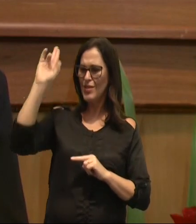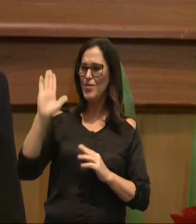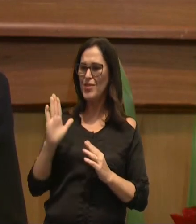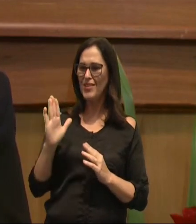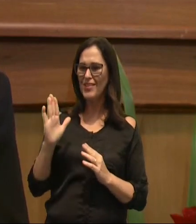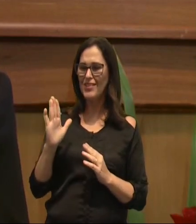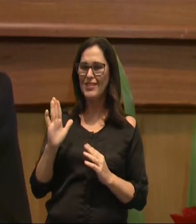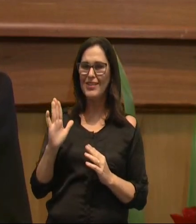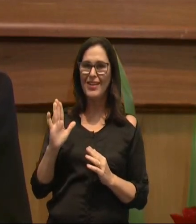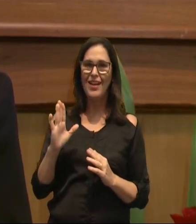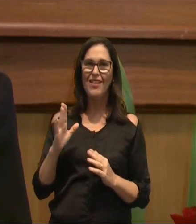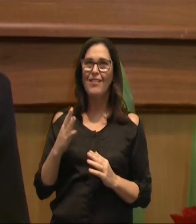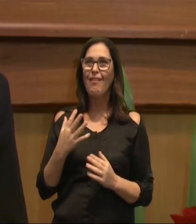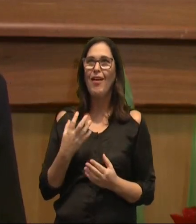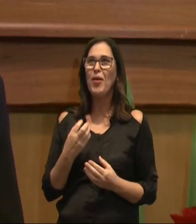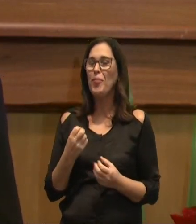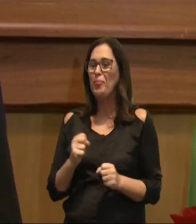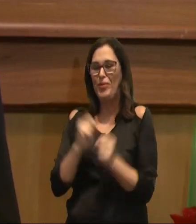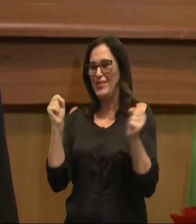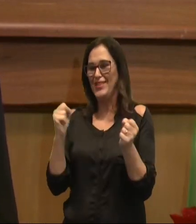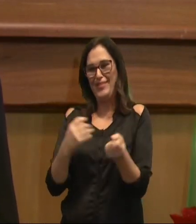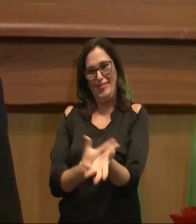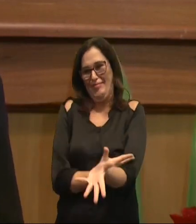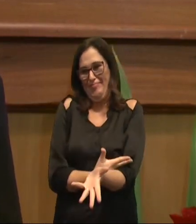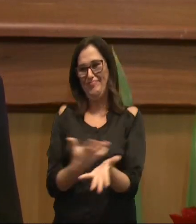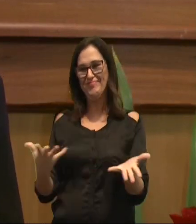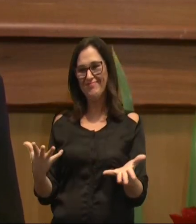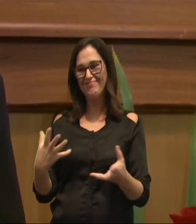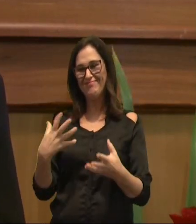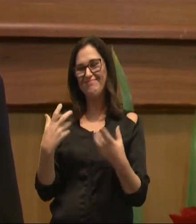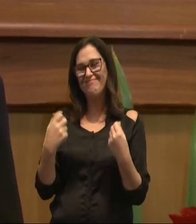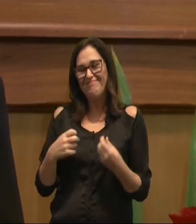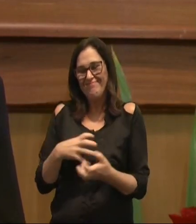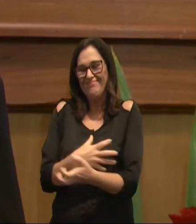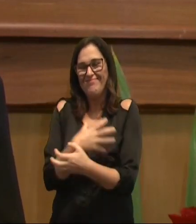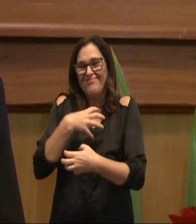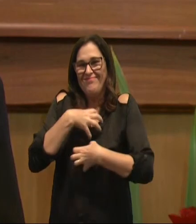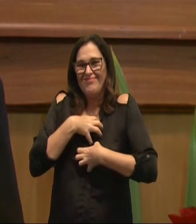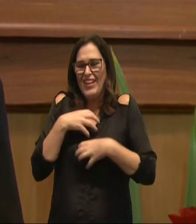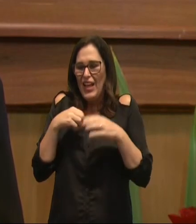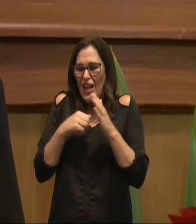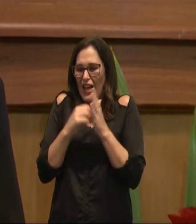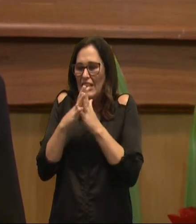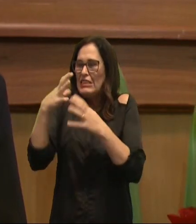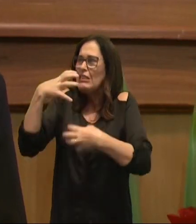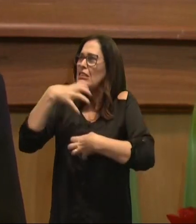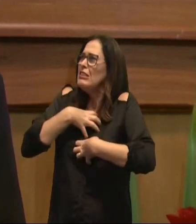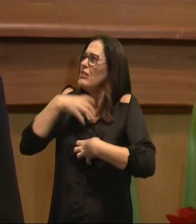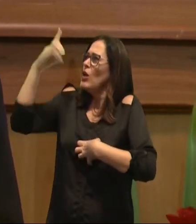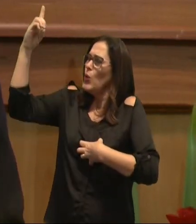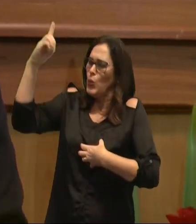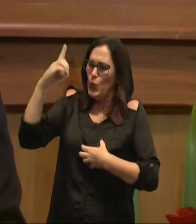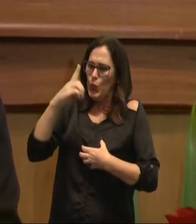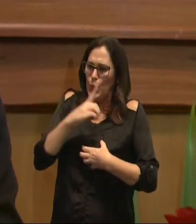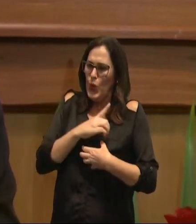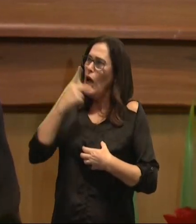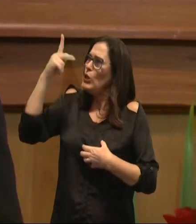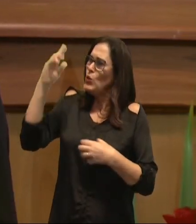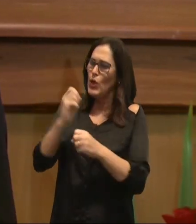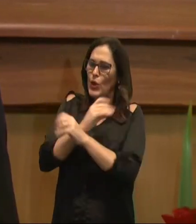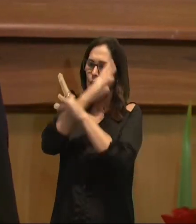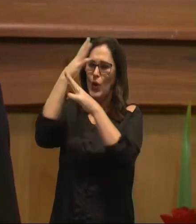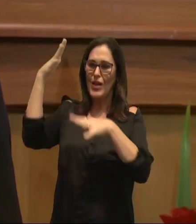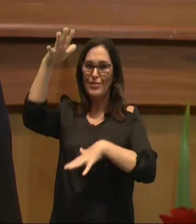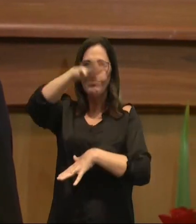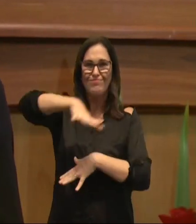e não tem como não se emocionar, não tem como nós não percebermos a presença do Senhor, a sua glória sobre